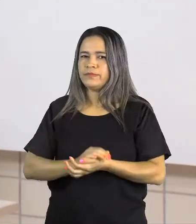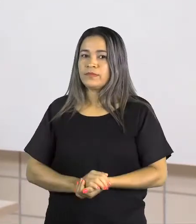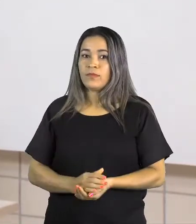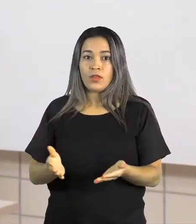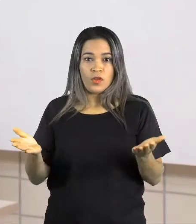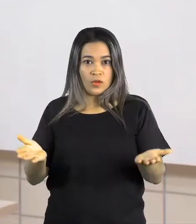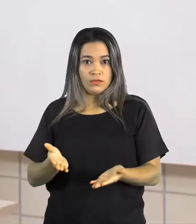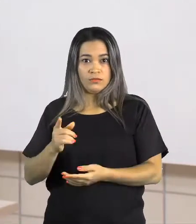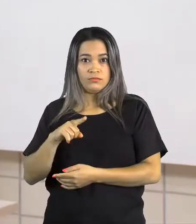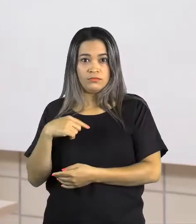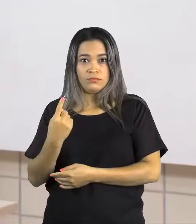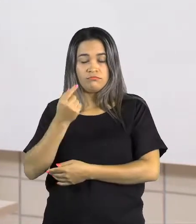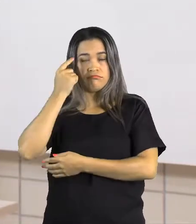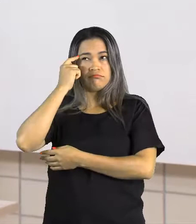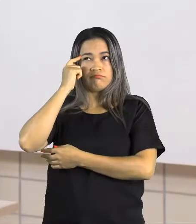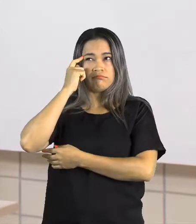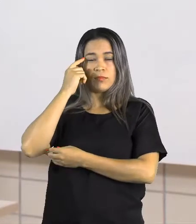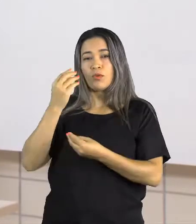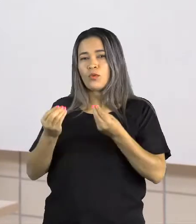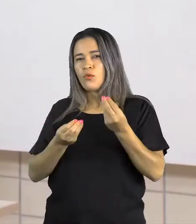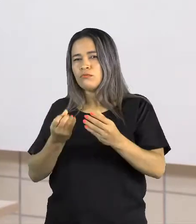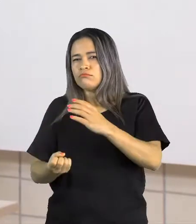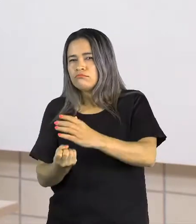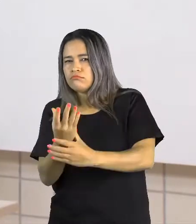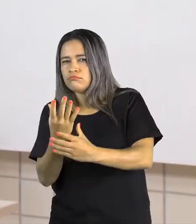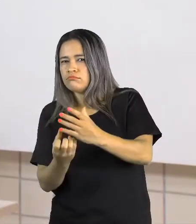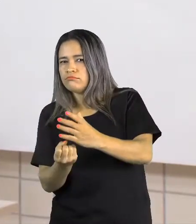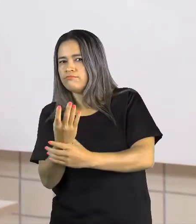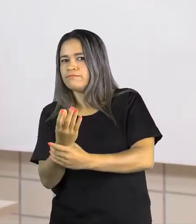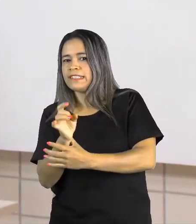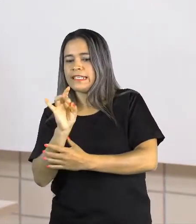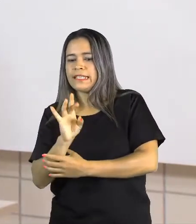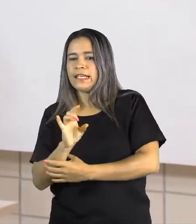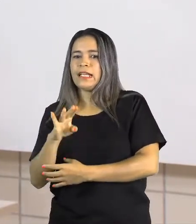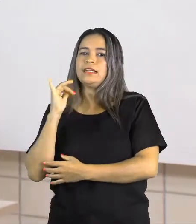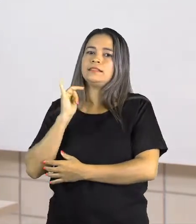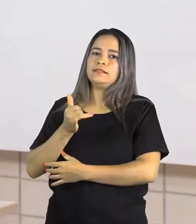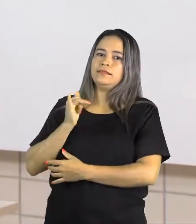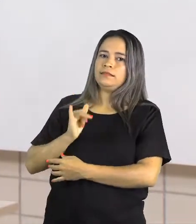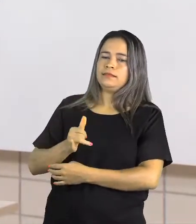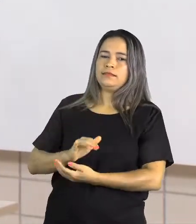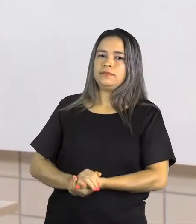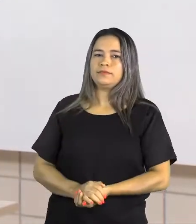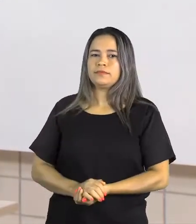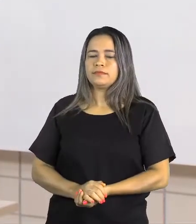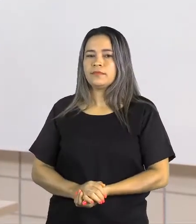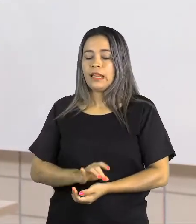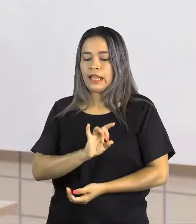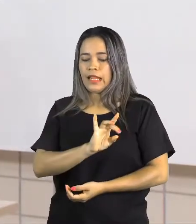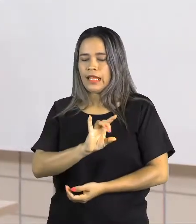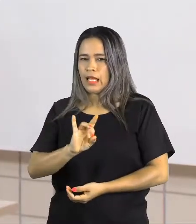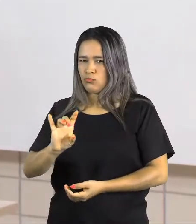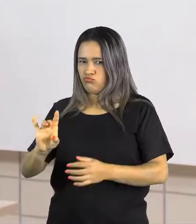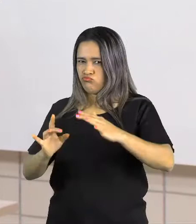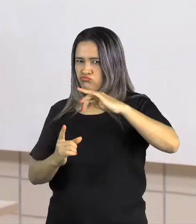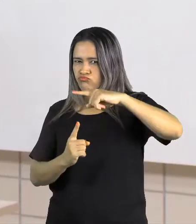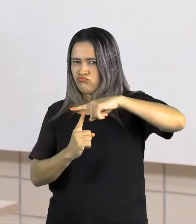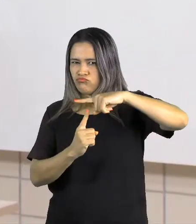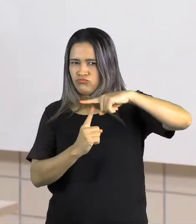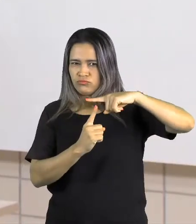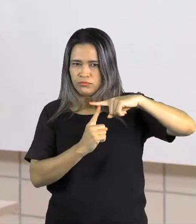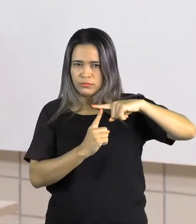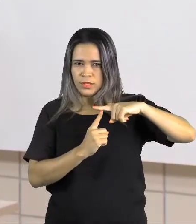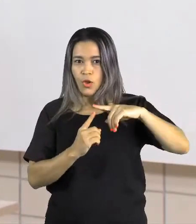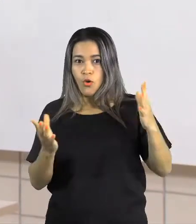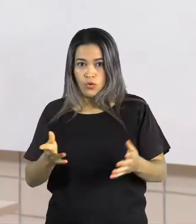vai entender como que se produz cada relato, certo? Temos vários tipos de relato. Então, hoje,